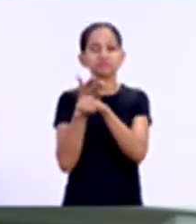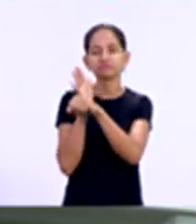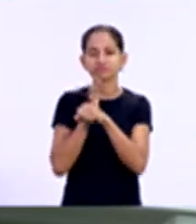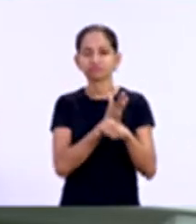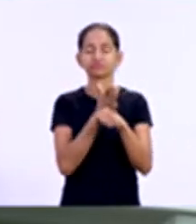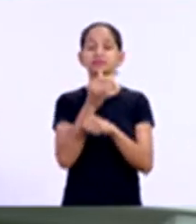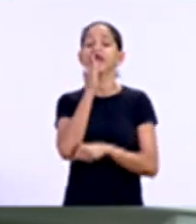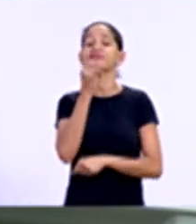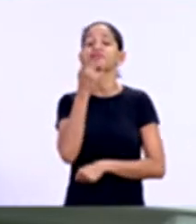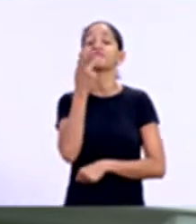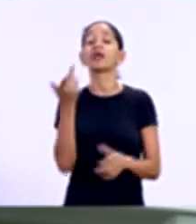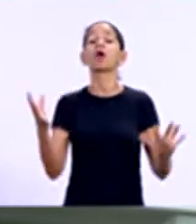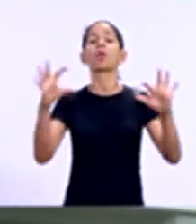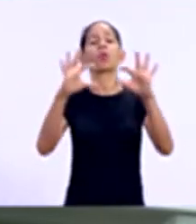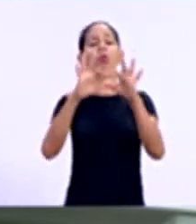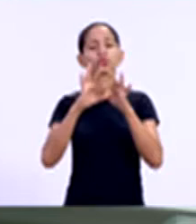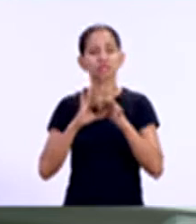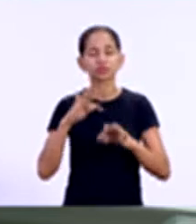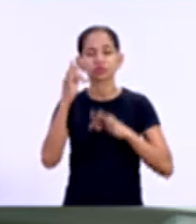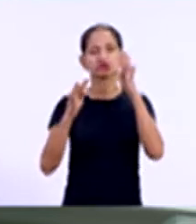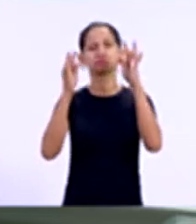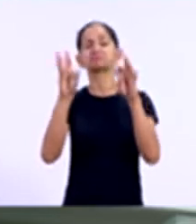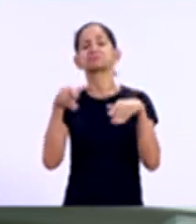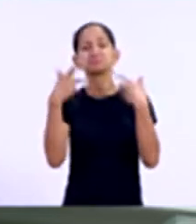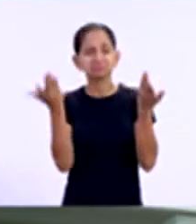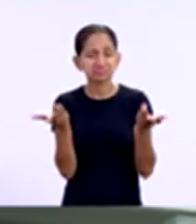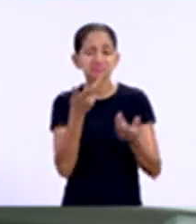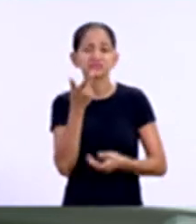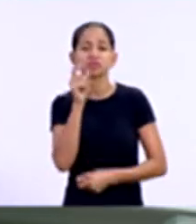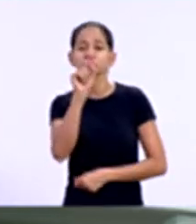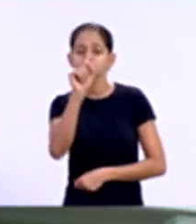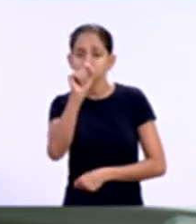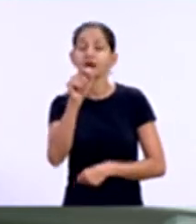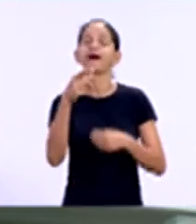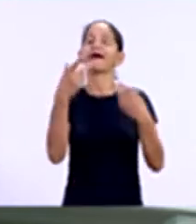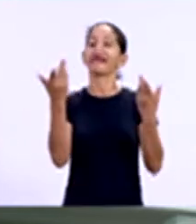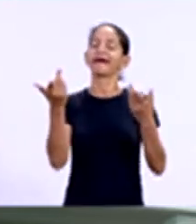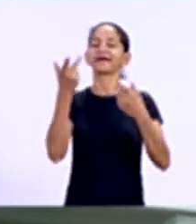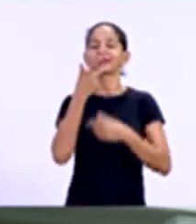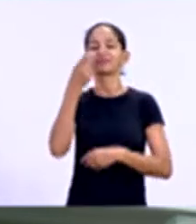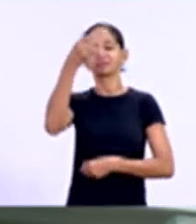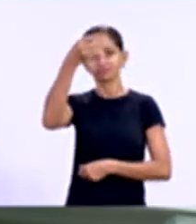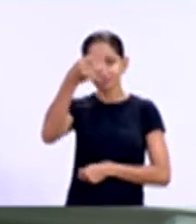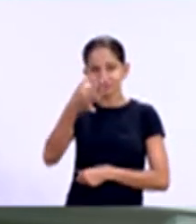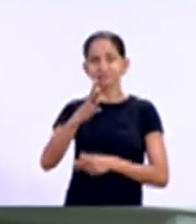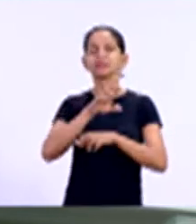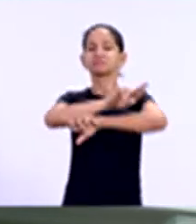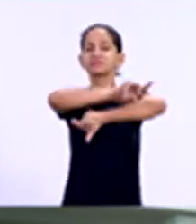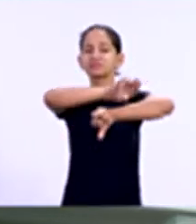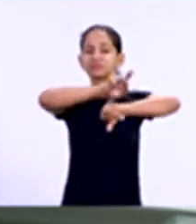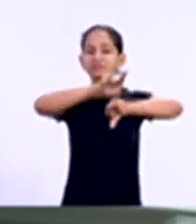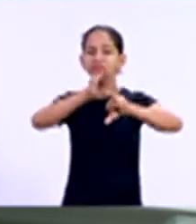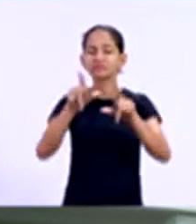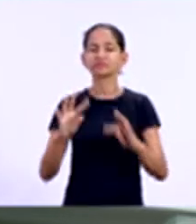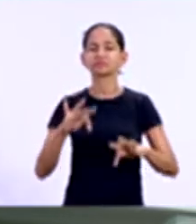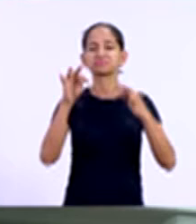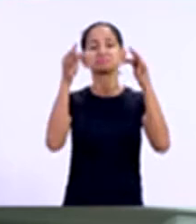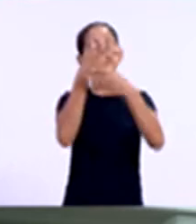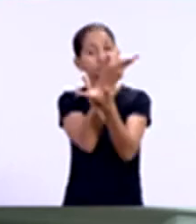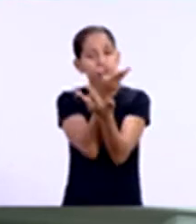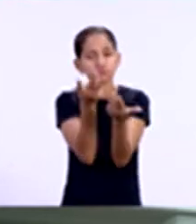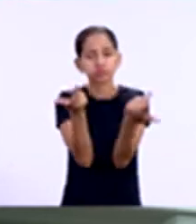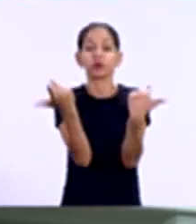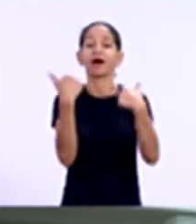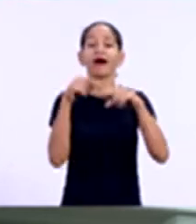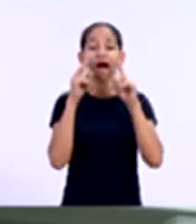fala contextualização tecnológica, ela está justamente colocando isso, as diversas mídias, os diversos recursos,